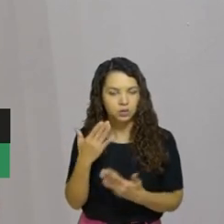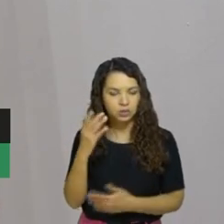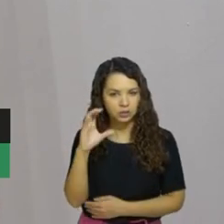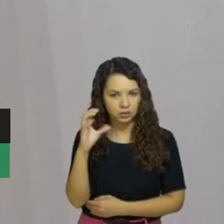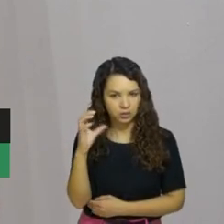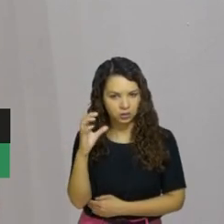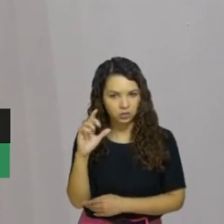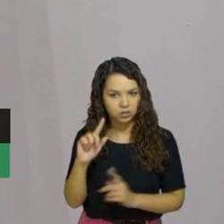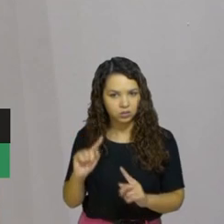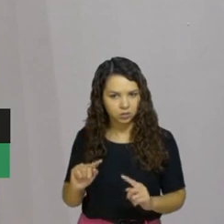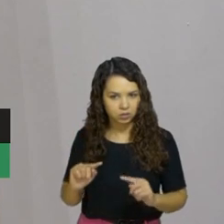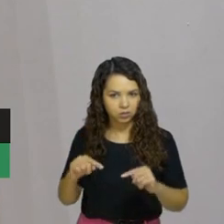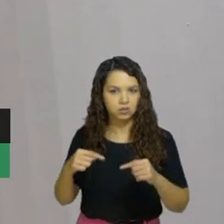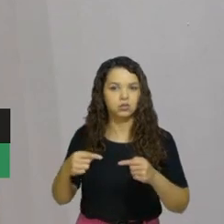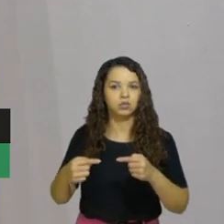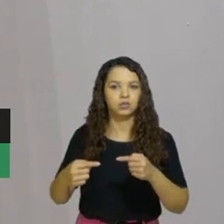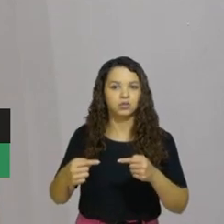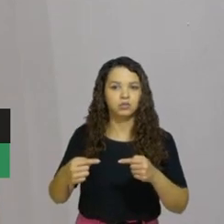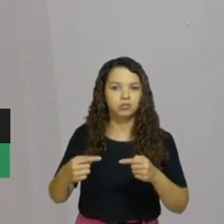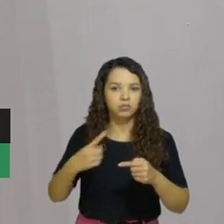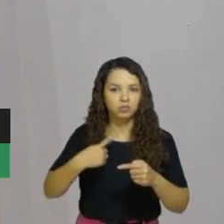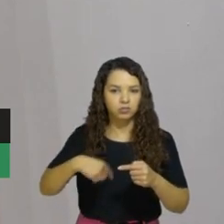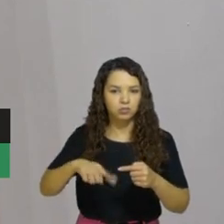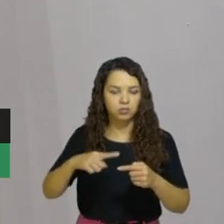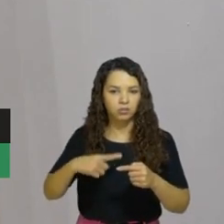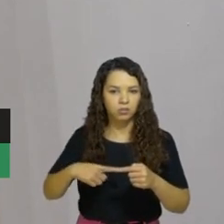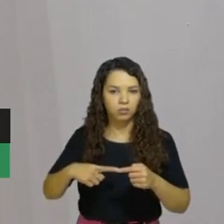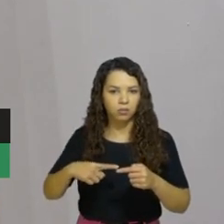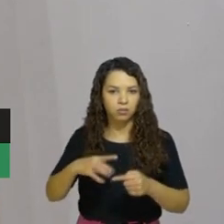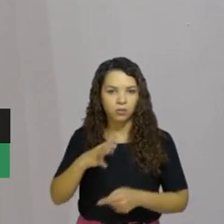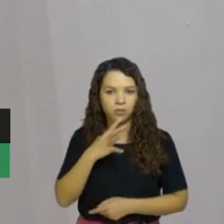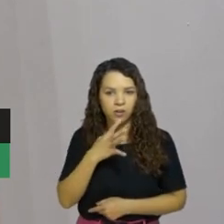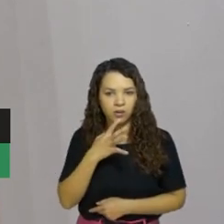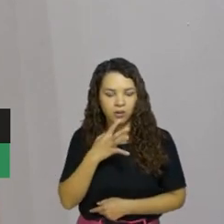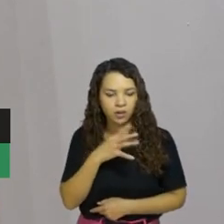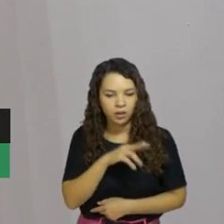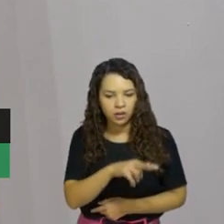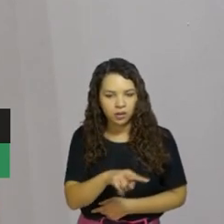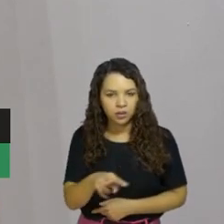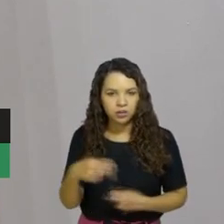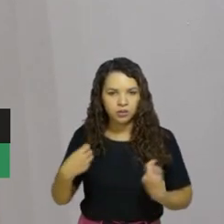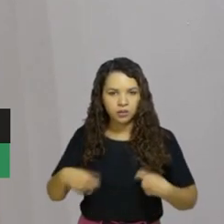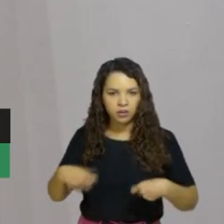desafiam a nos inteirarmos, a conhecer cada vez mais,